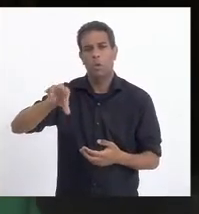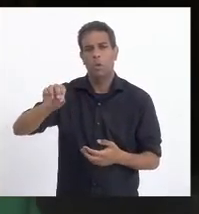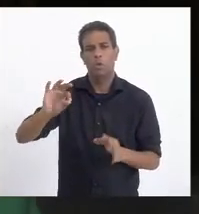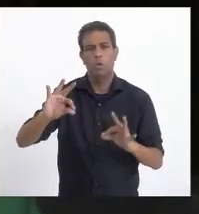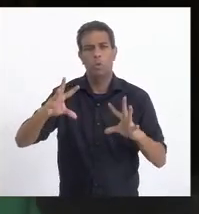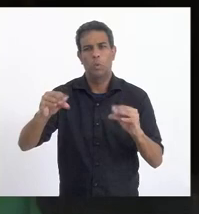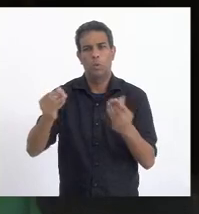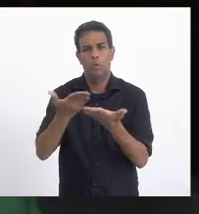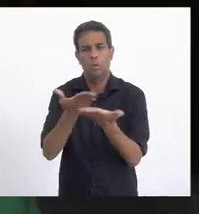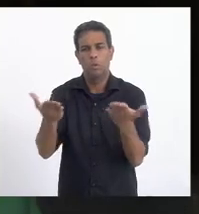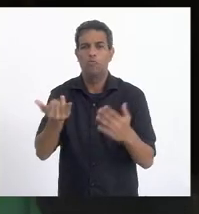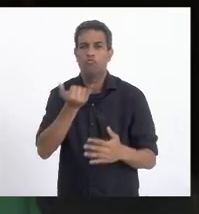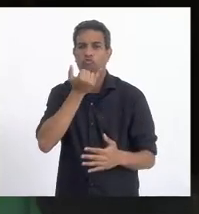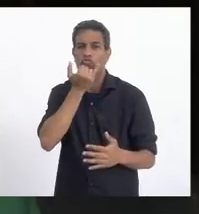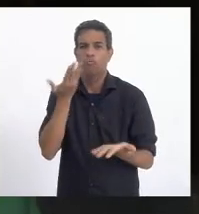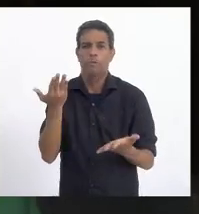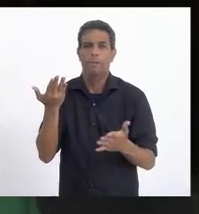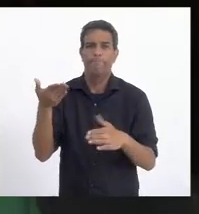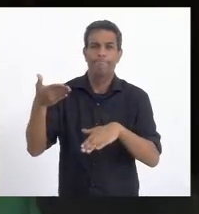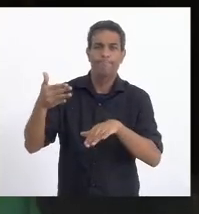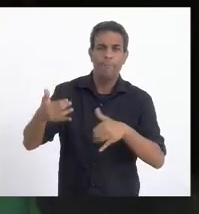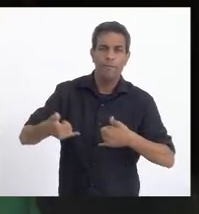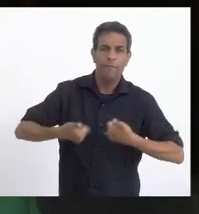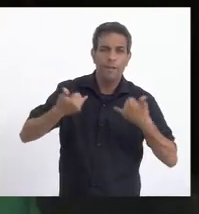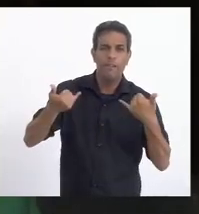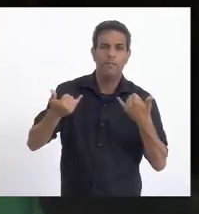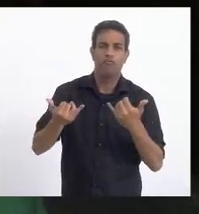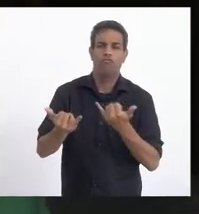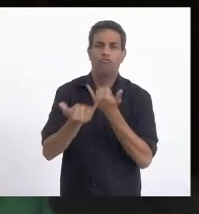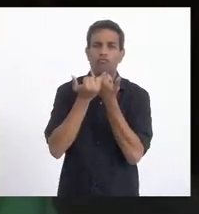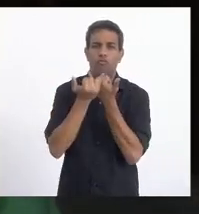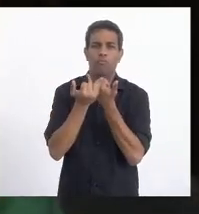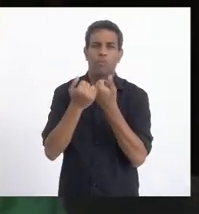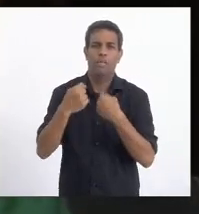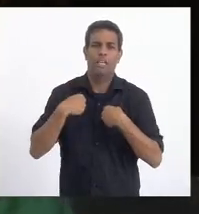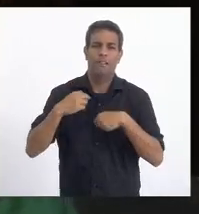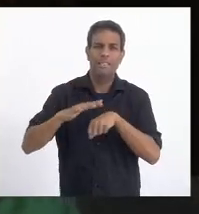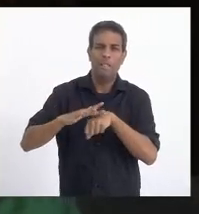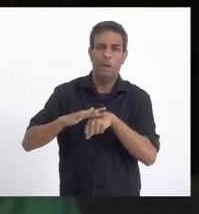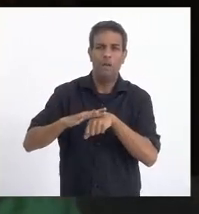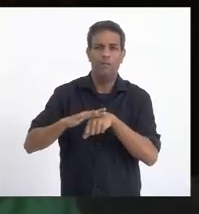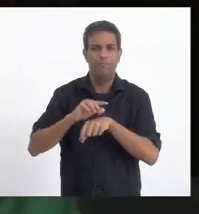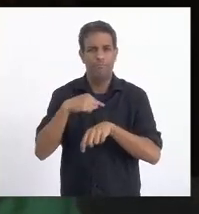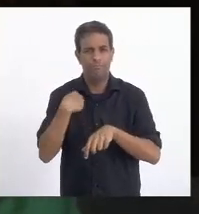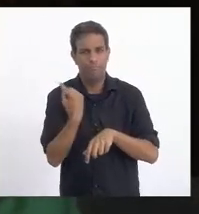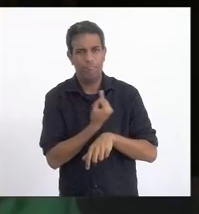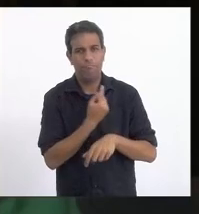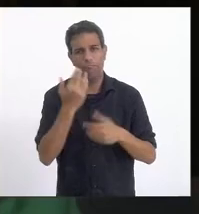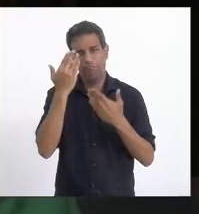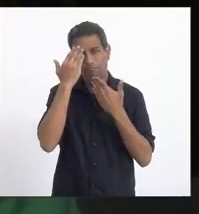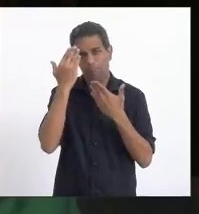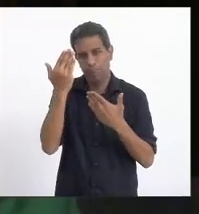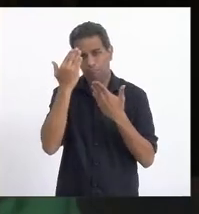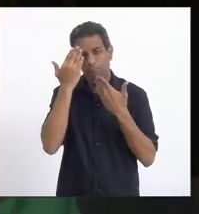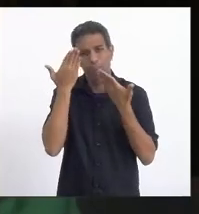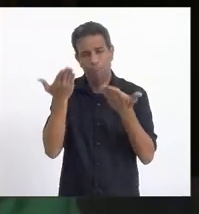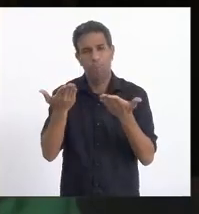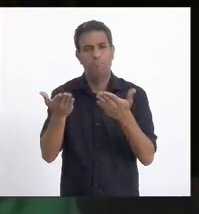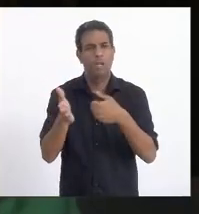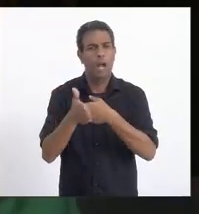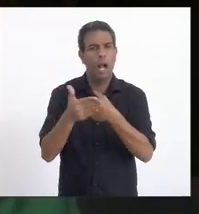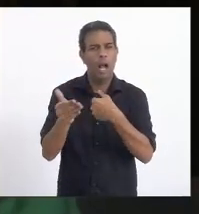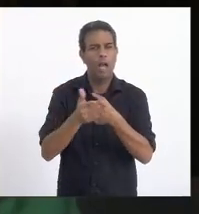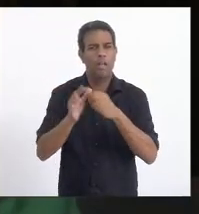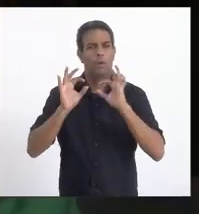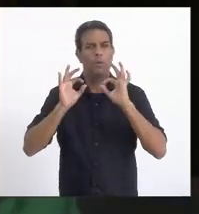pedir desculpa que não fui no seu aniversário porque eu tava passando mal Me perdoe tá aqui o nosso de cano Eu tenho um carinho